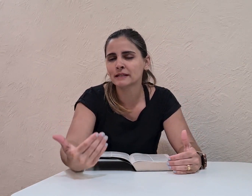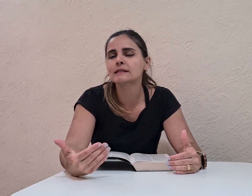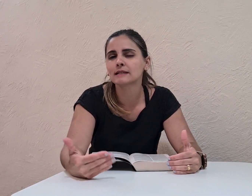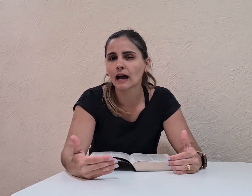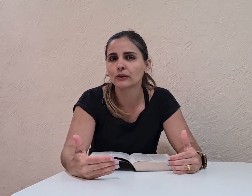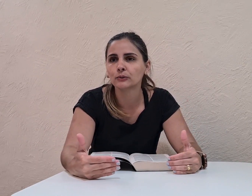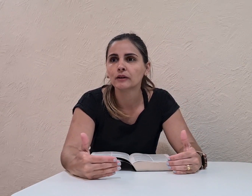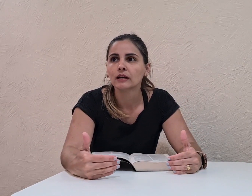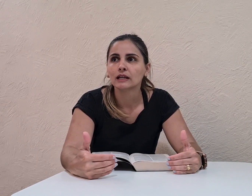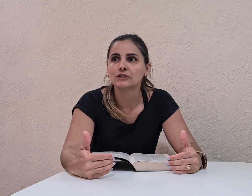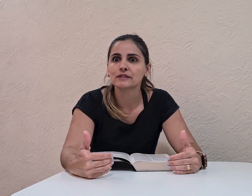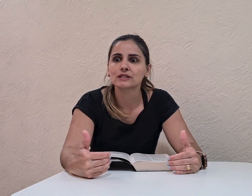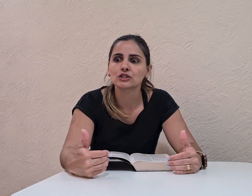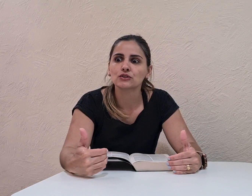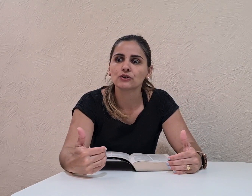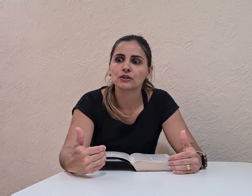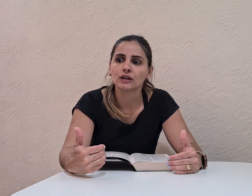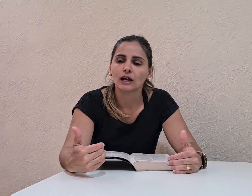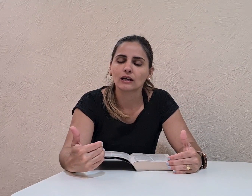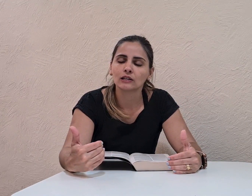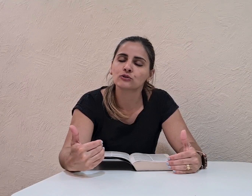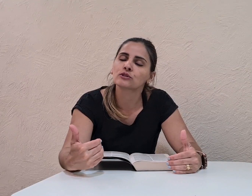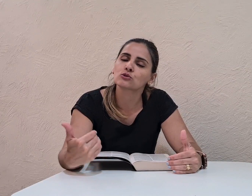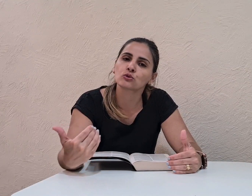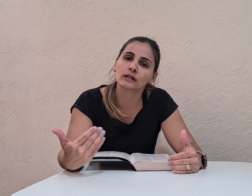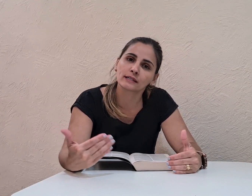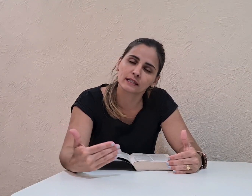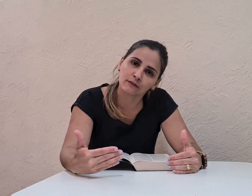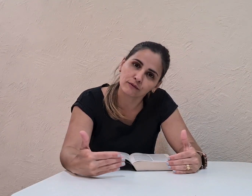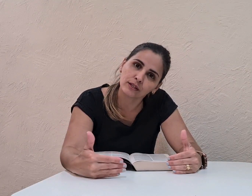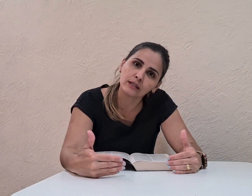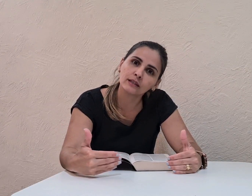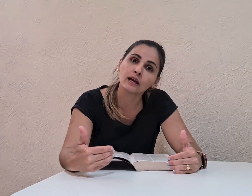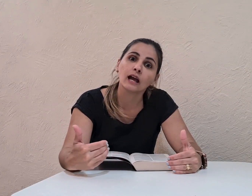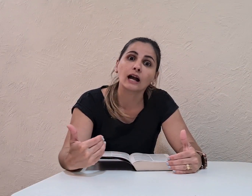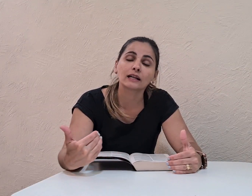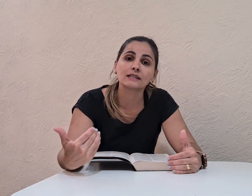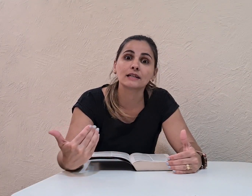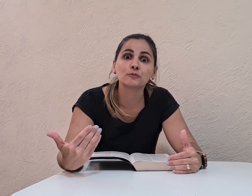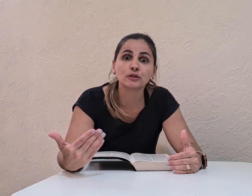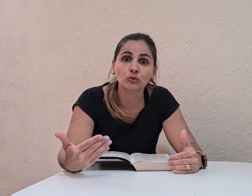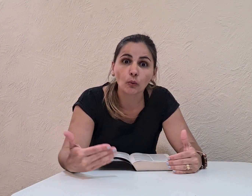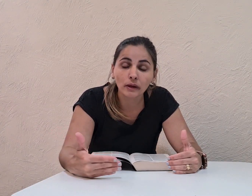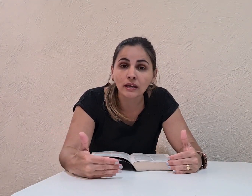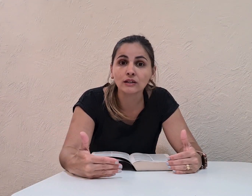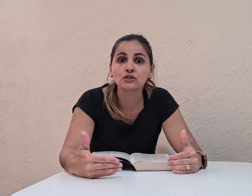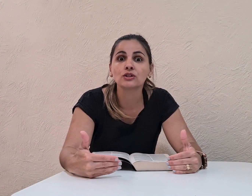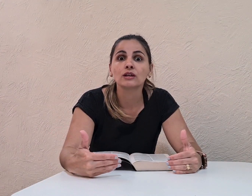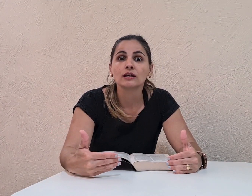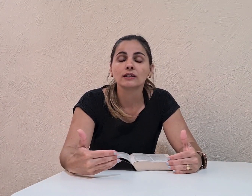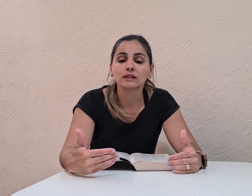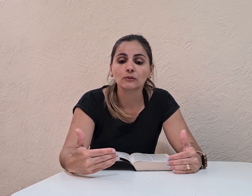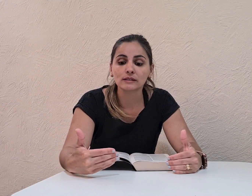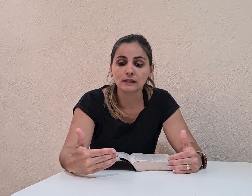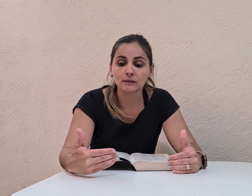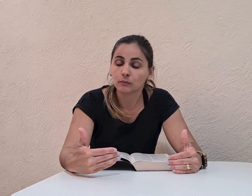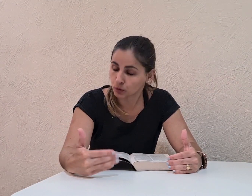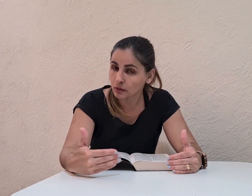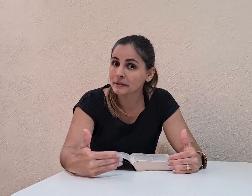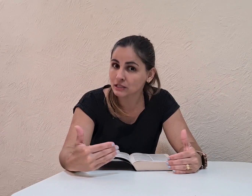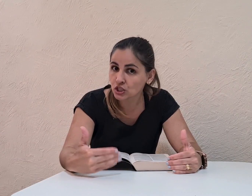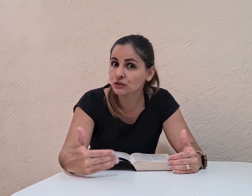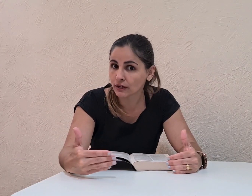algum aprendizado. E às vezes eles nos ajudam a crescer na vida, a crescer espiritualmente. Então,